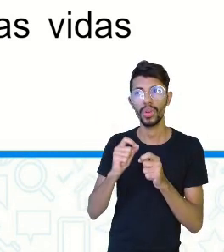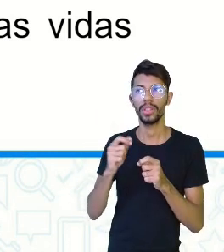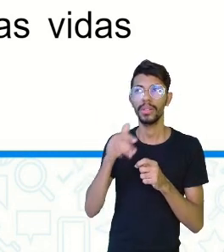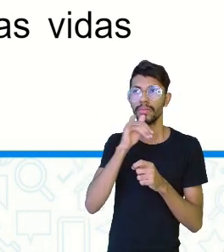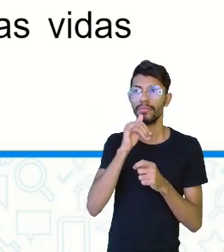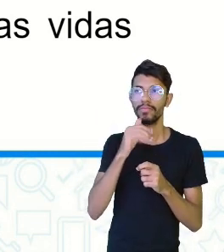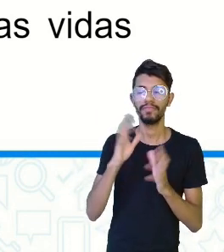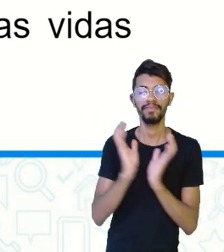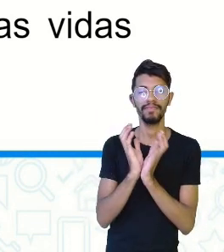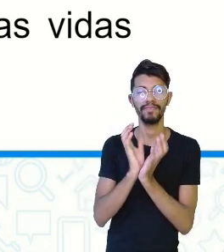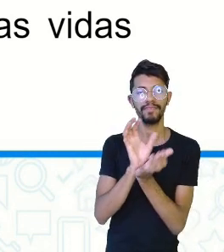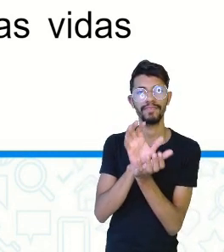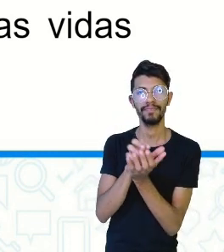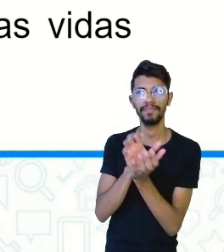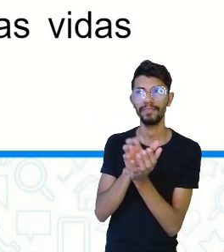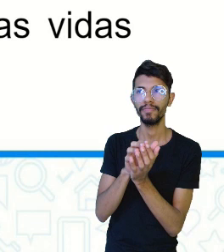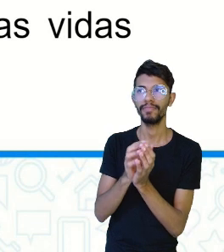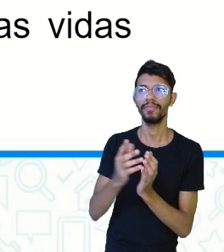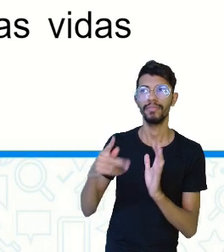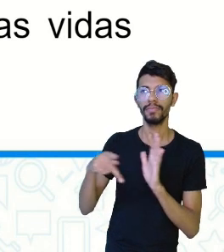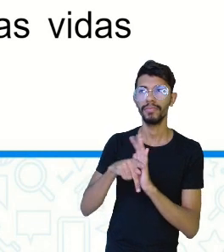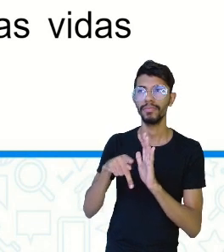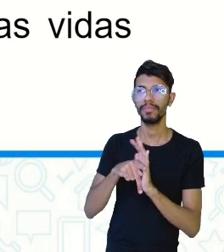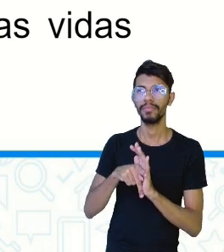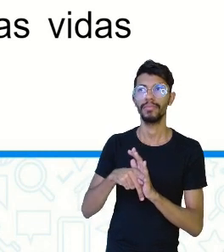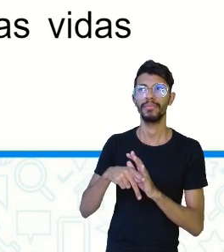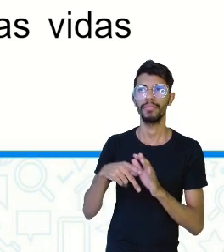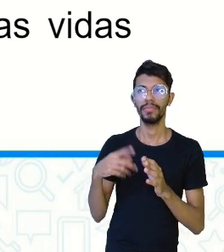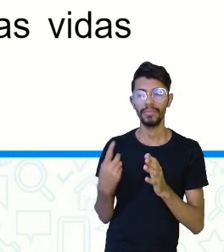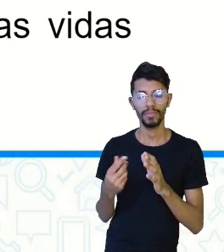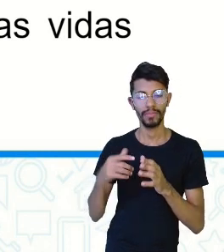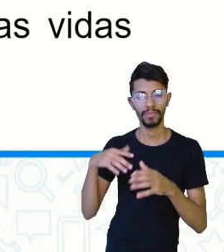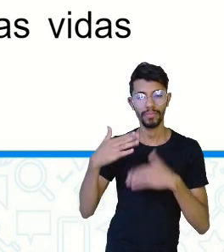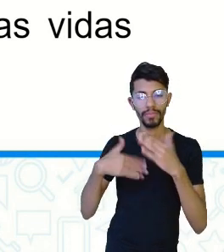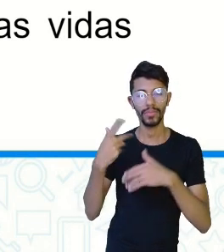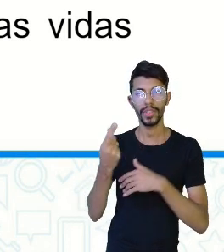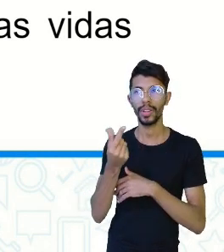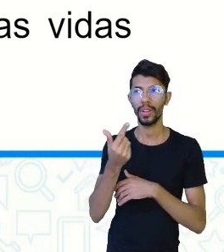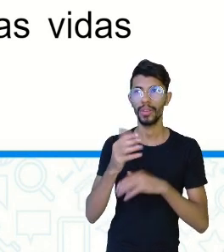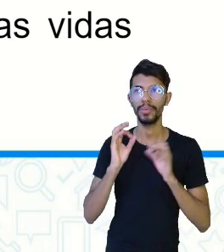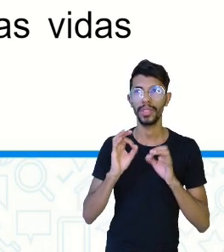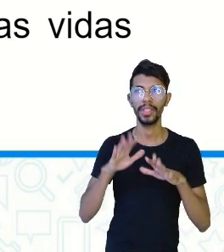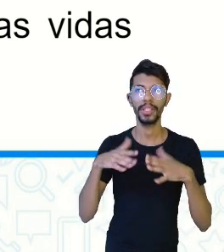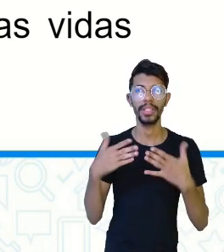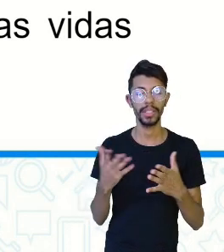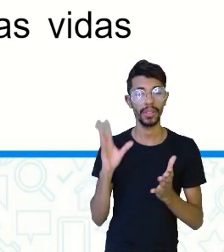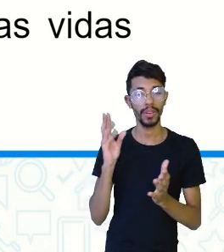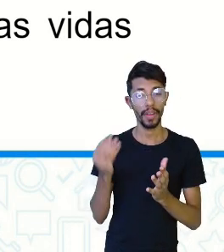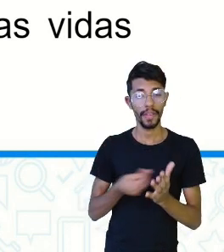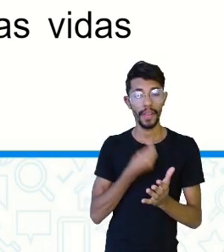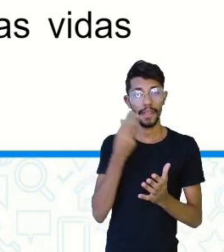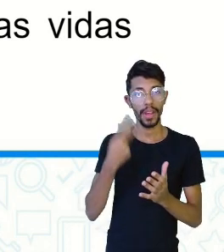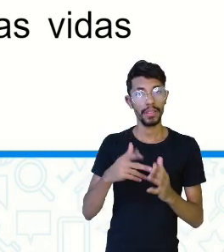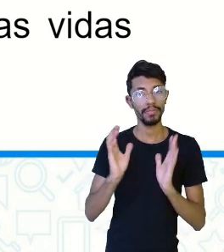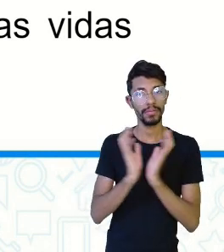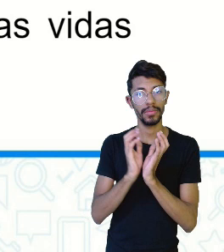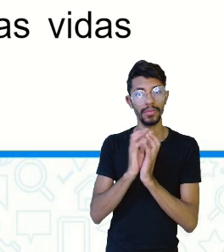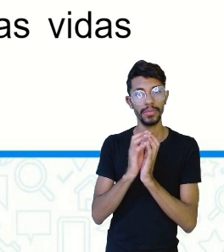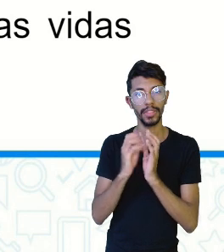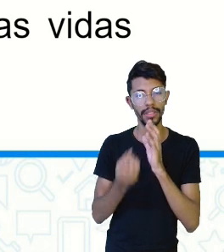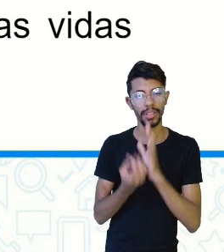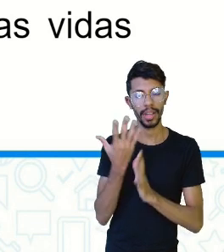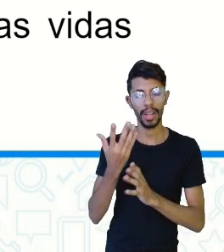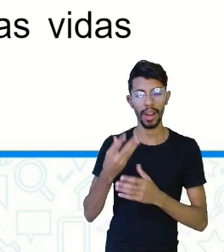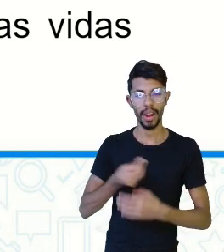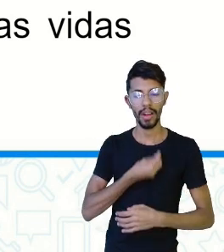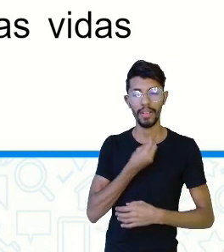mascates, ricos comerciantes portugueses que se instalaram e fizeram suas vidas em Recife. Então, para eles